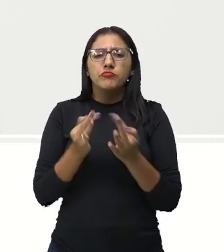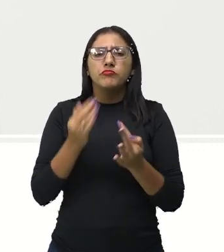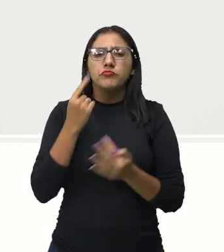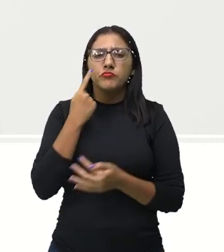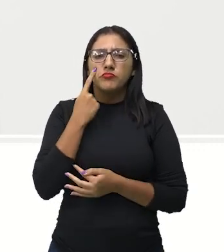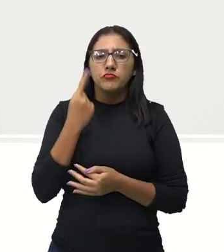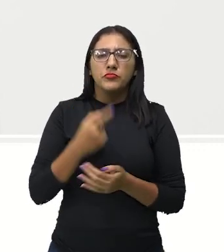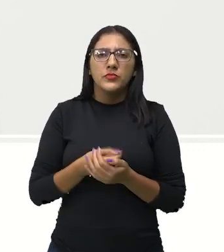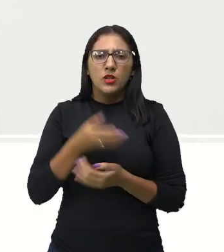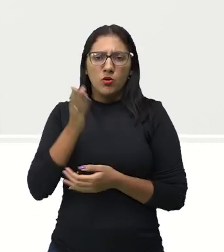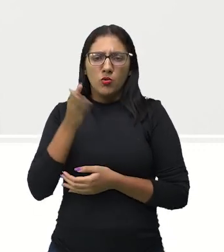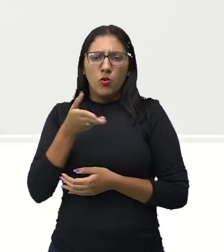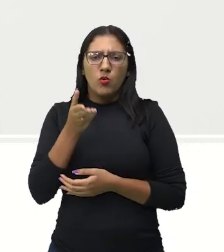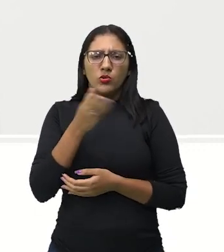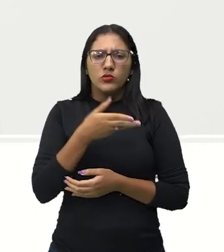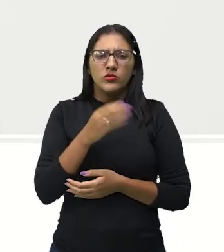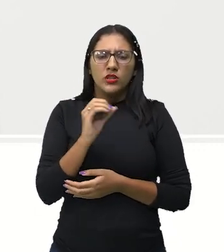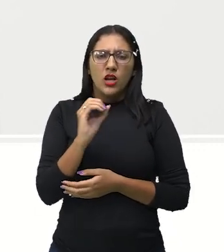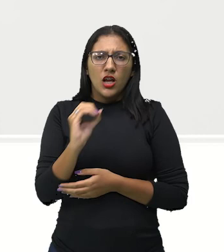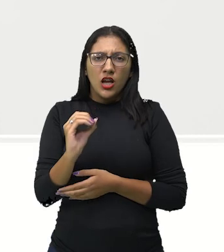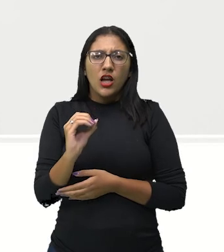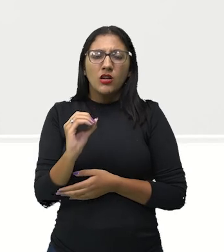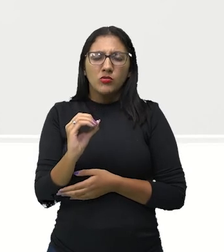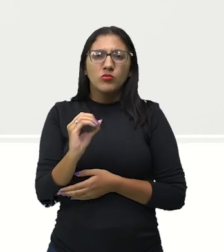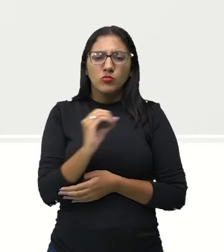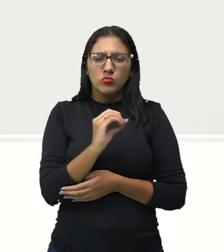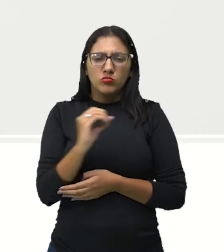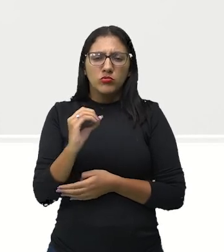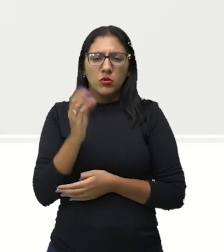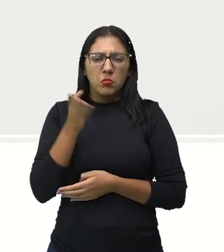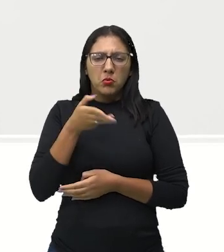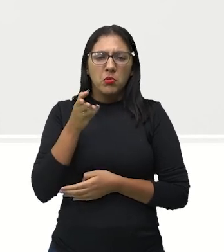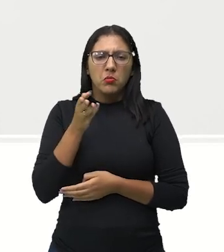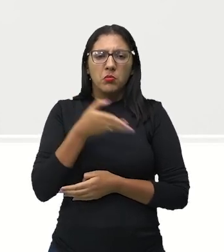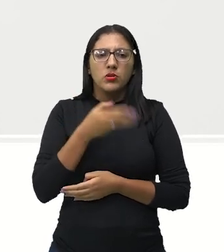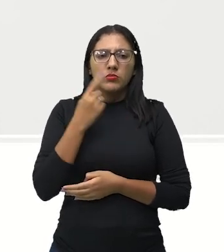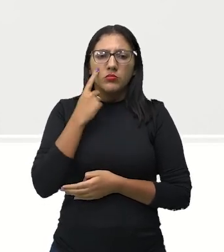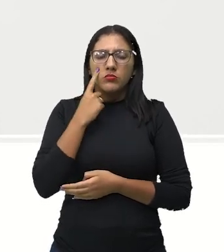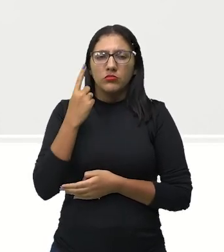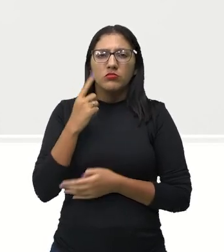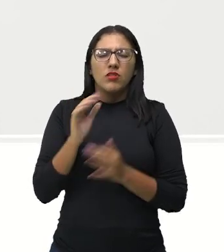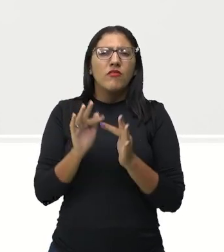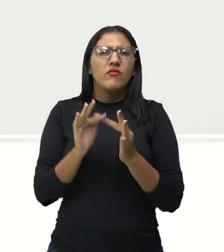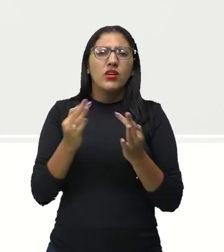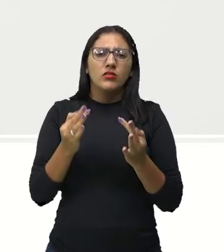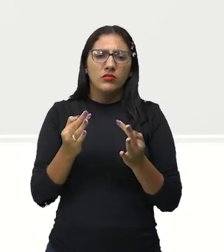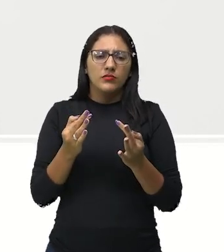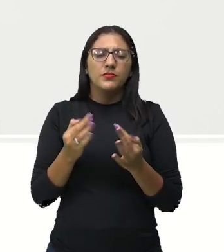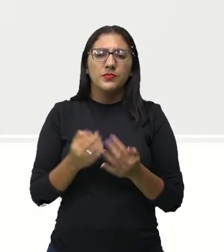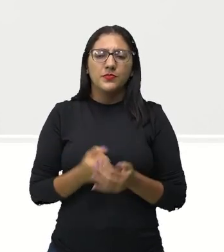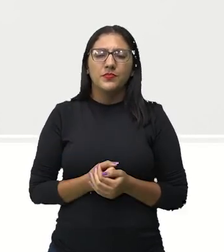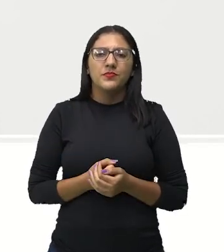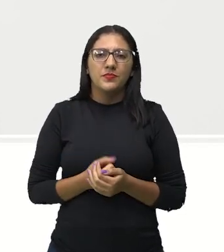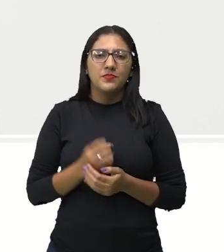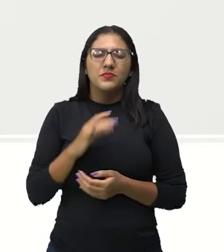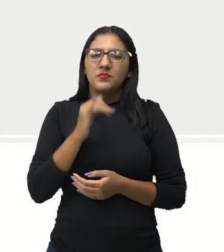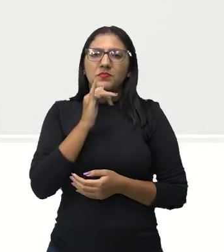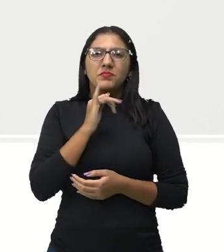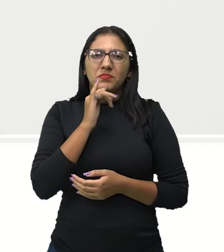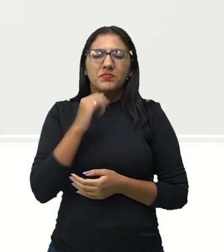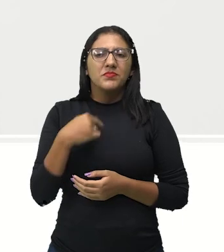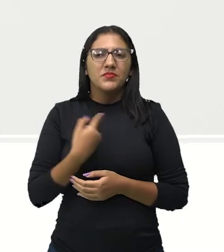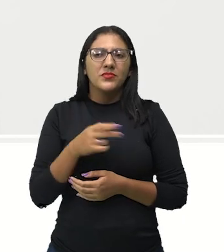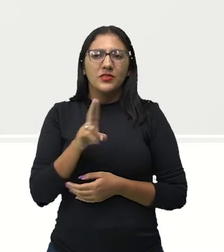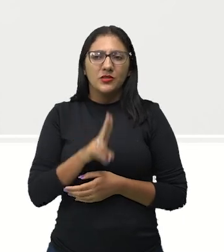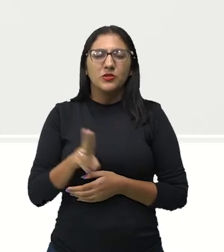Bem tranquilo. Corta esse zero com esse, ó. Corte esse zero com esse. Não é cortar, né? É simplificar, tá bom? Cortar é uma maneira que a gente